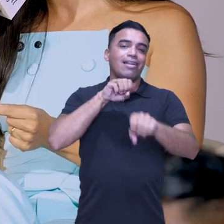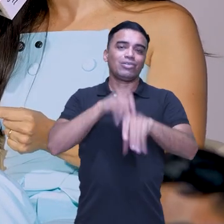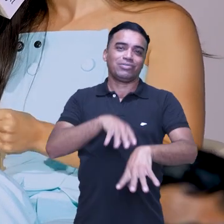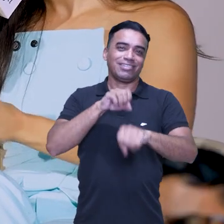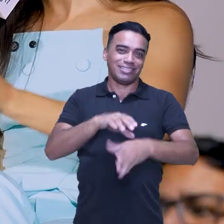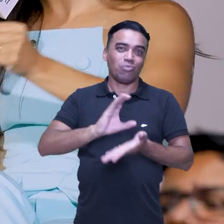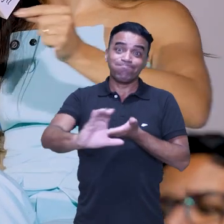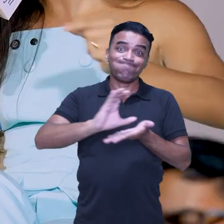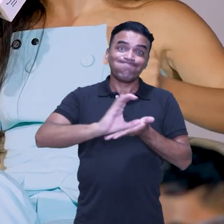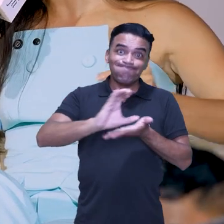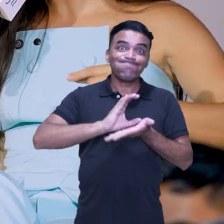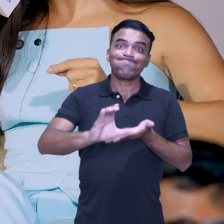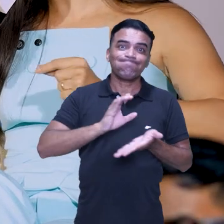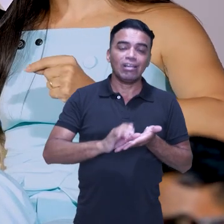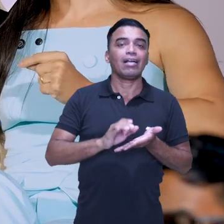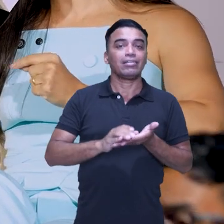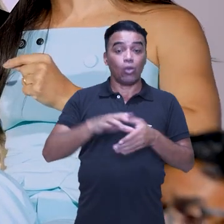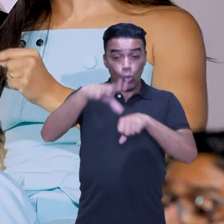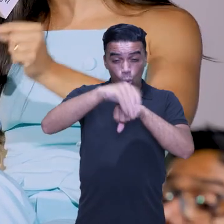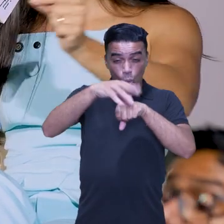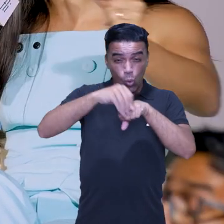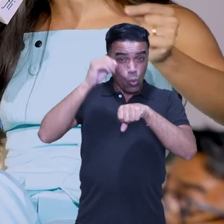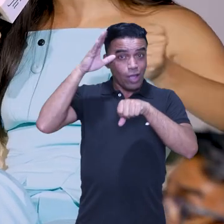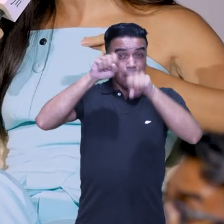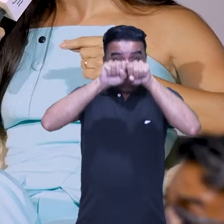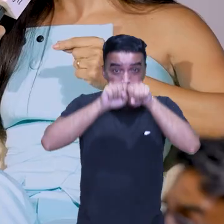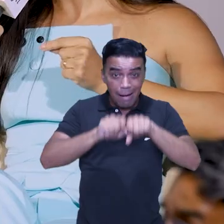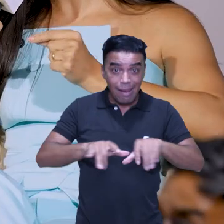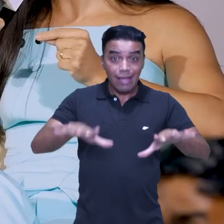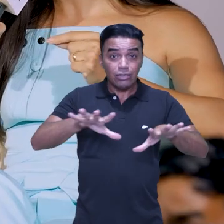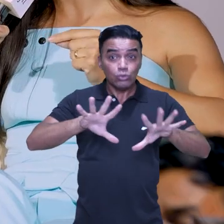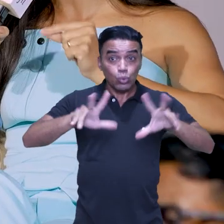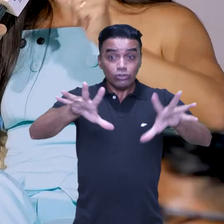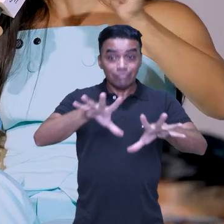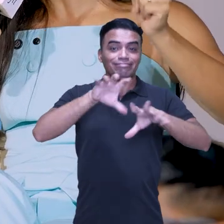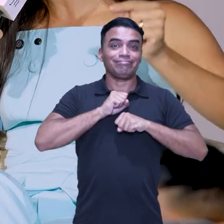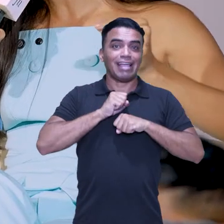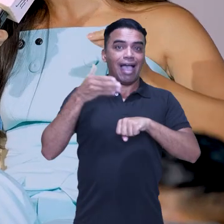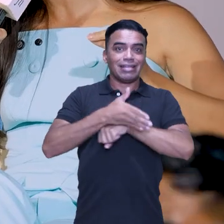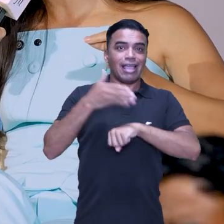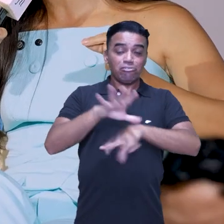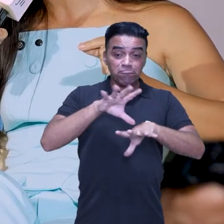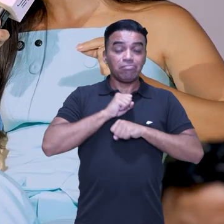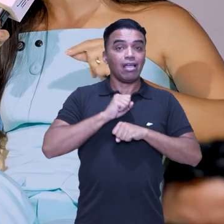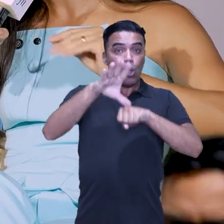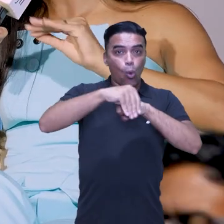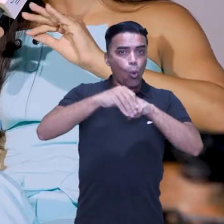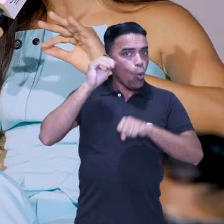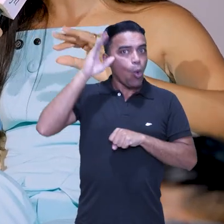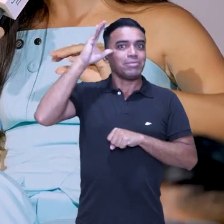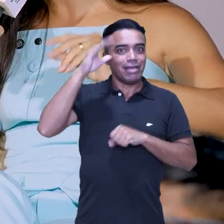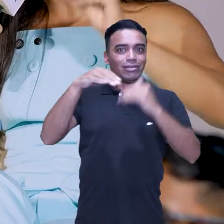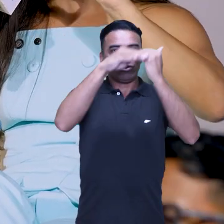educação. Quando a gente dissemina conhecimento, quando todos têm acesso de forma isonômica ao conhecimento,